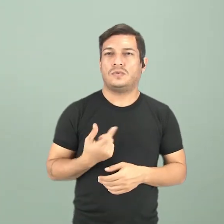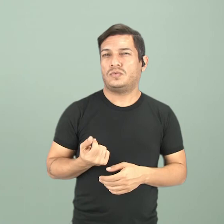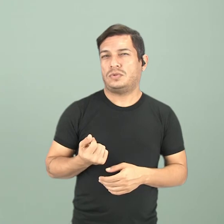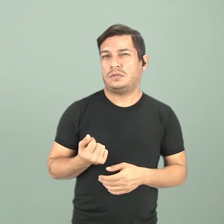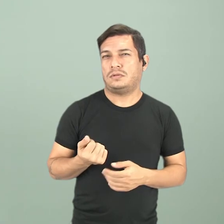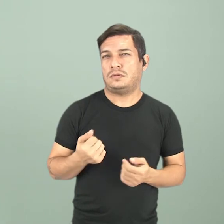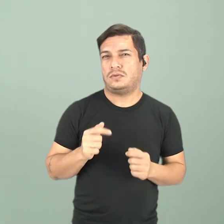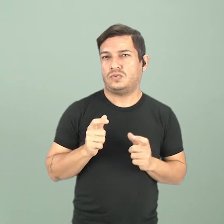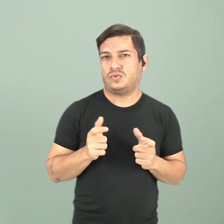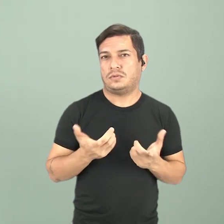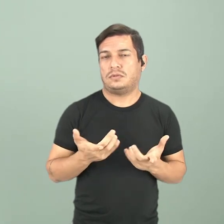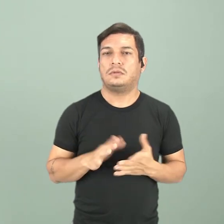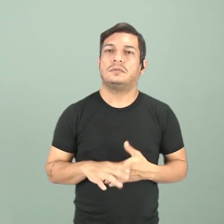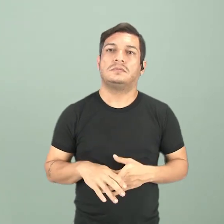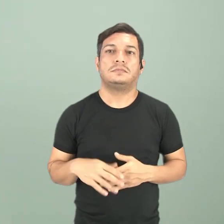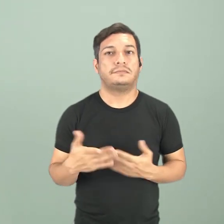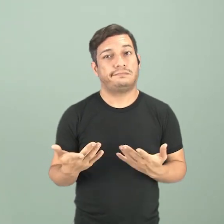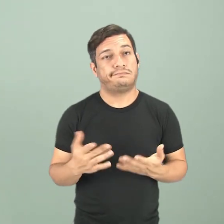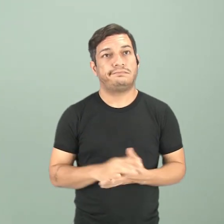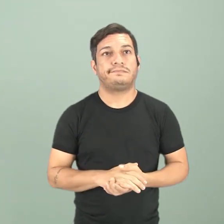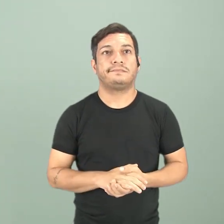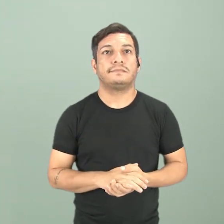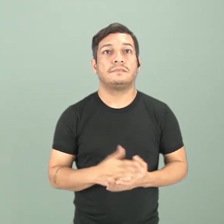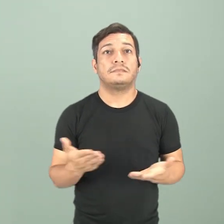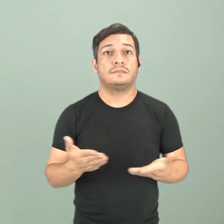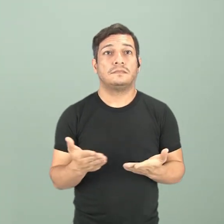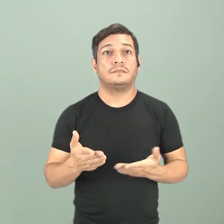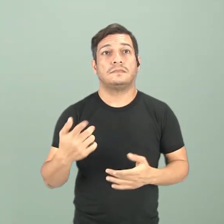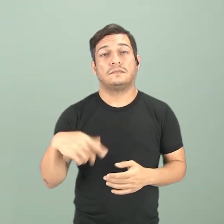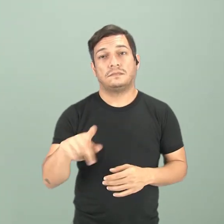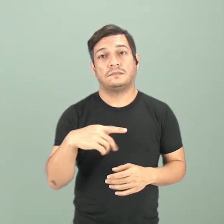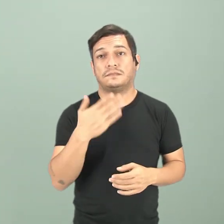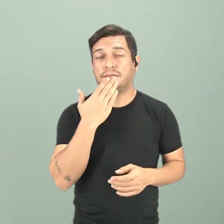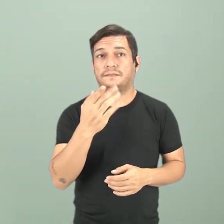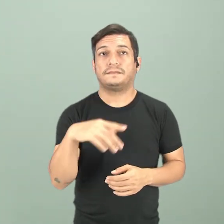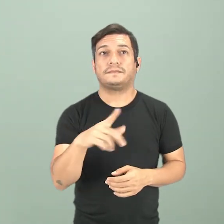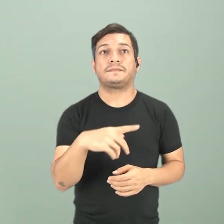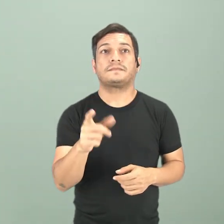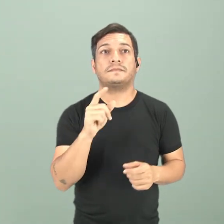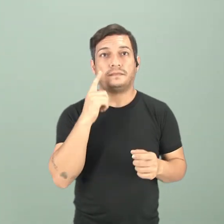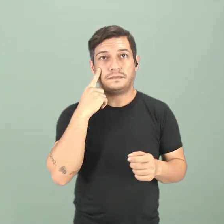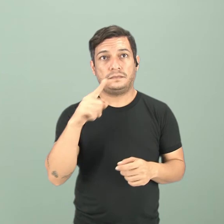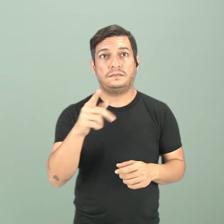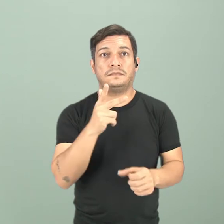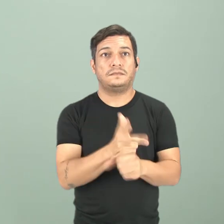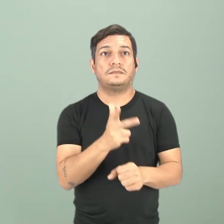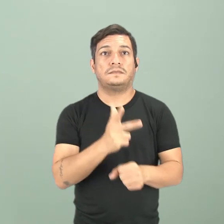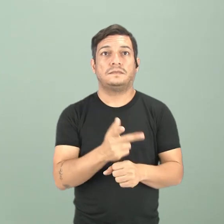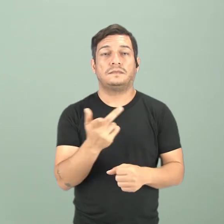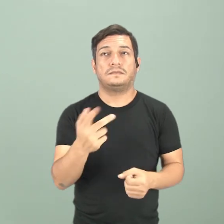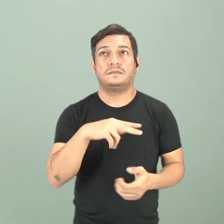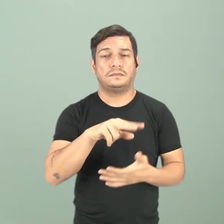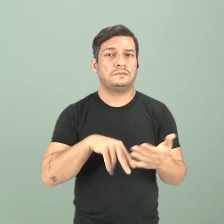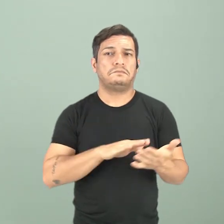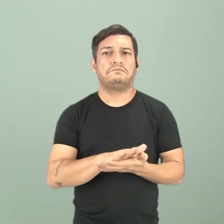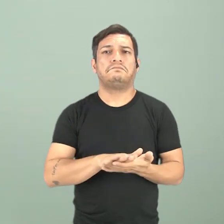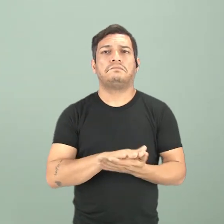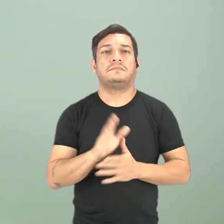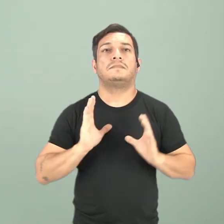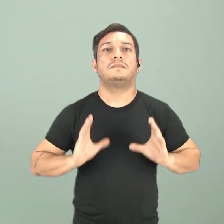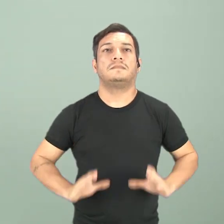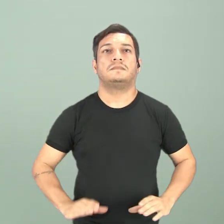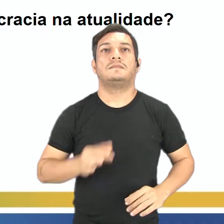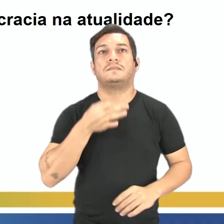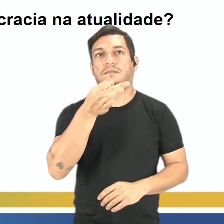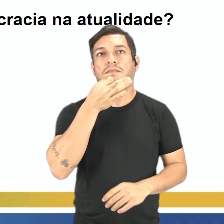e ficar com o dinheiro dele, se tiver dinheiro na carteira. Bom, então agora Eu peço que vocês olhem um vídeo, não é